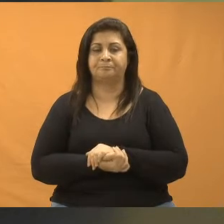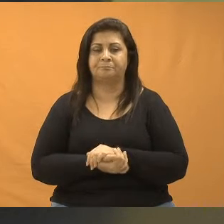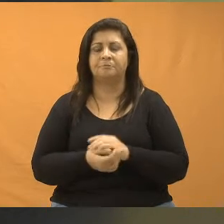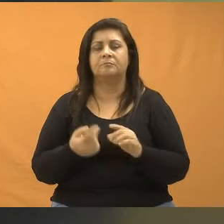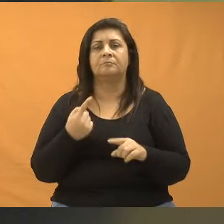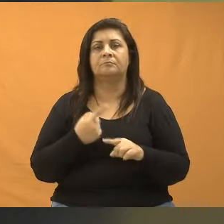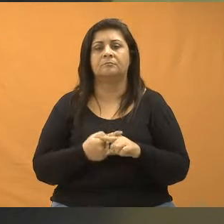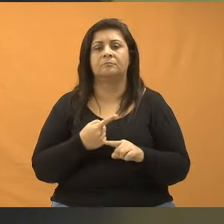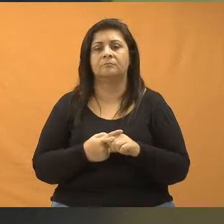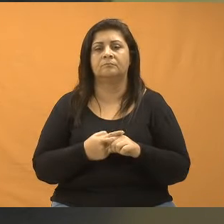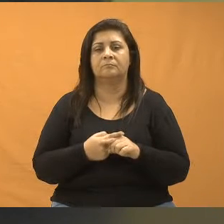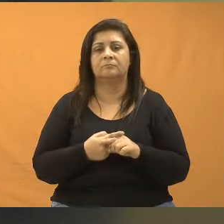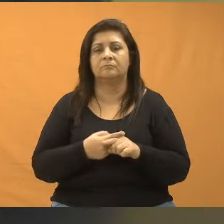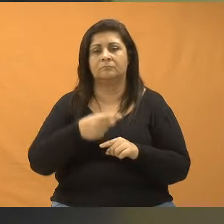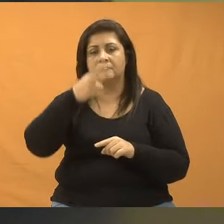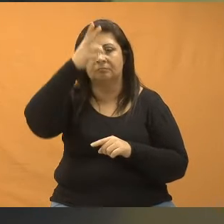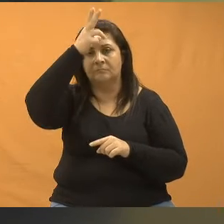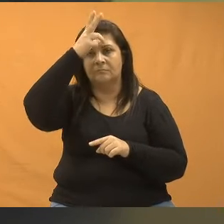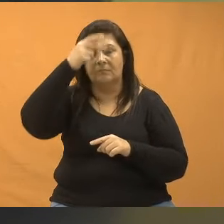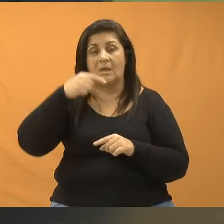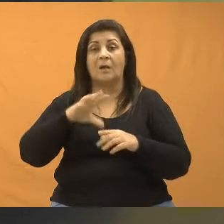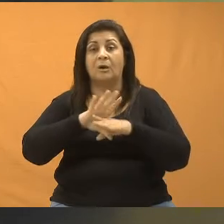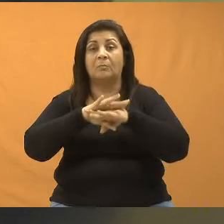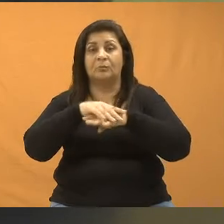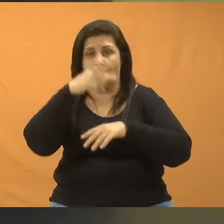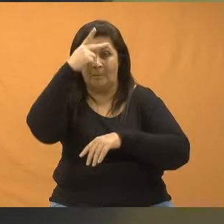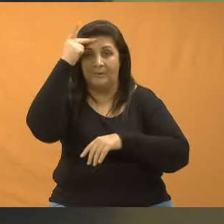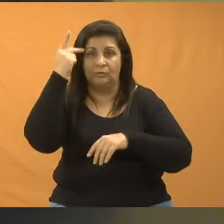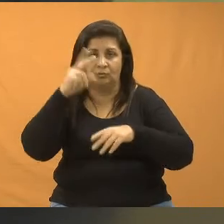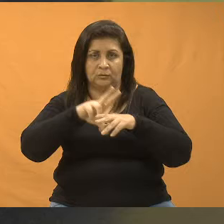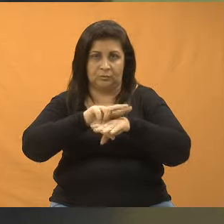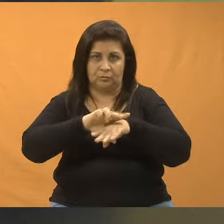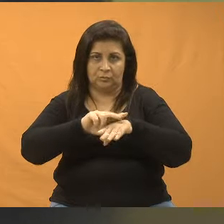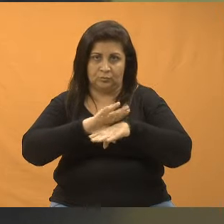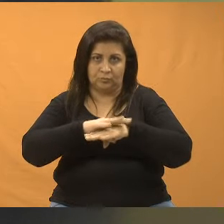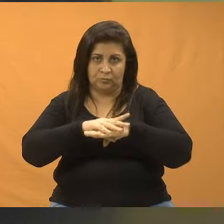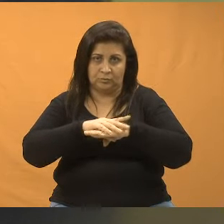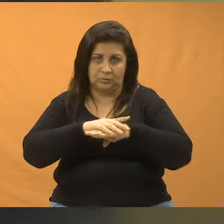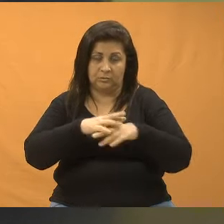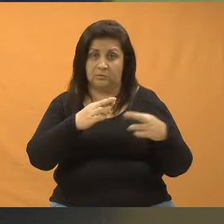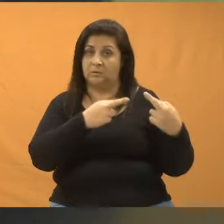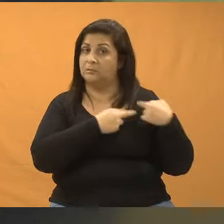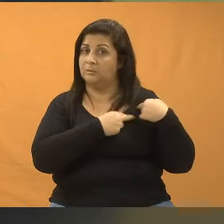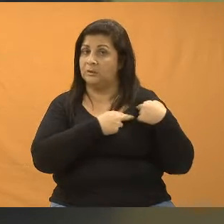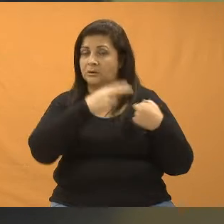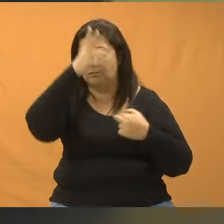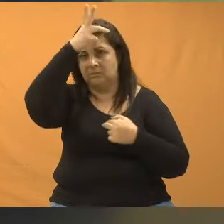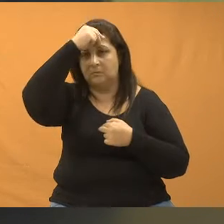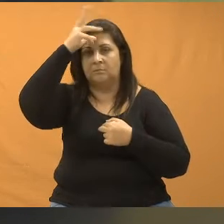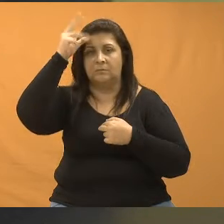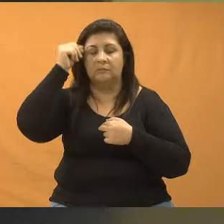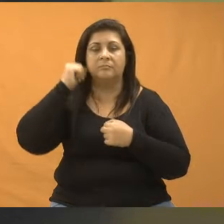Prefeitura... porque os doentes são nossos, né, os atendimentos são da Prefeitura. Hoje, o